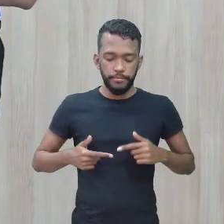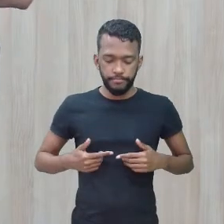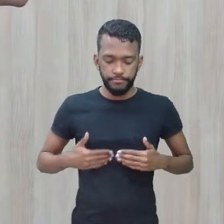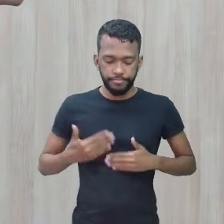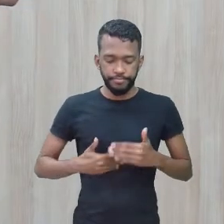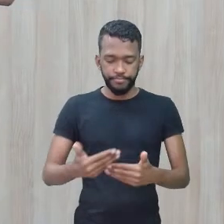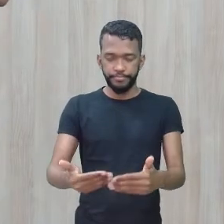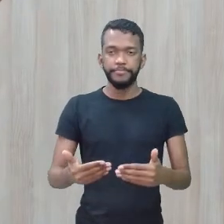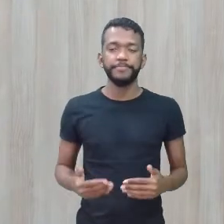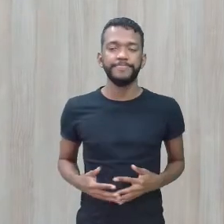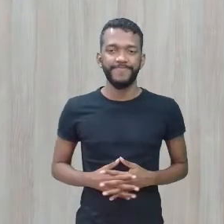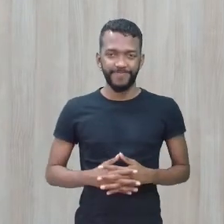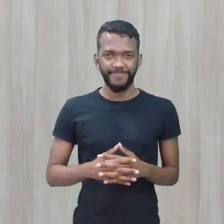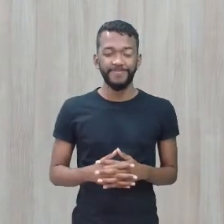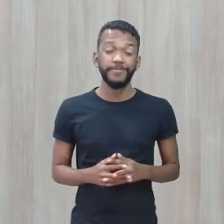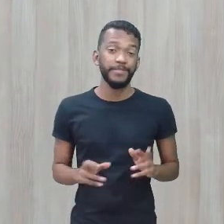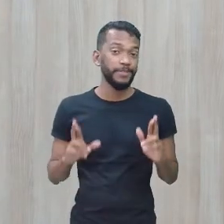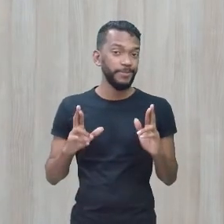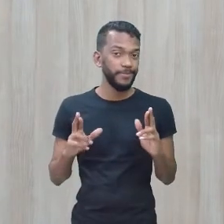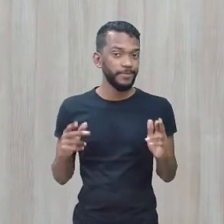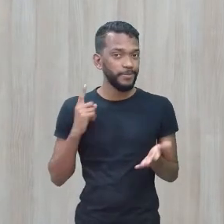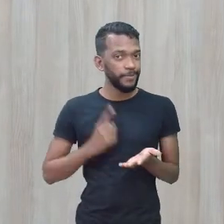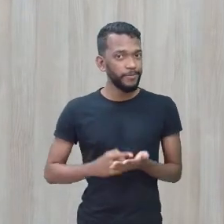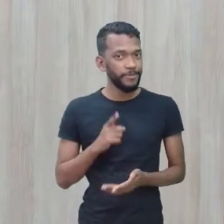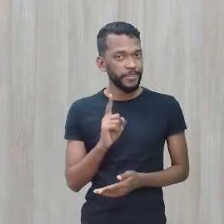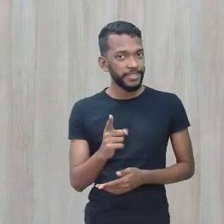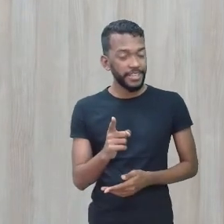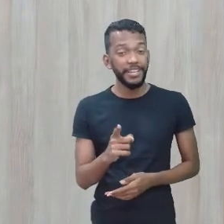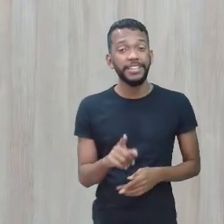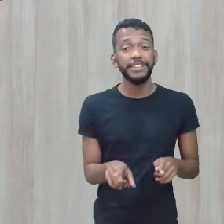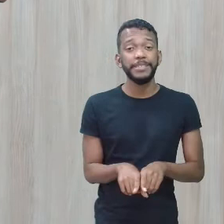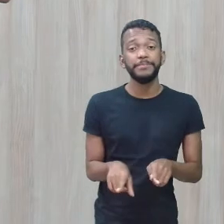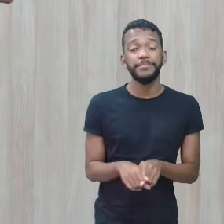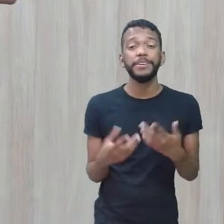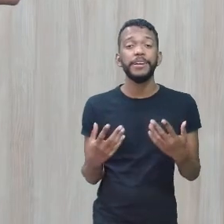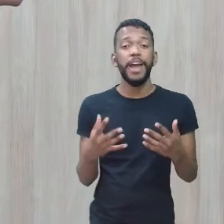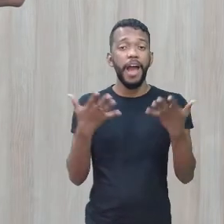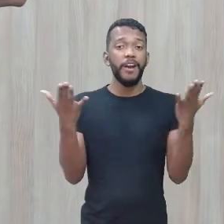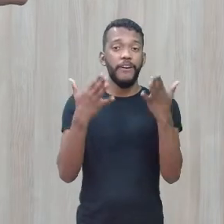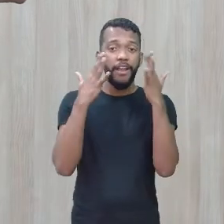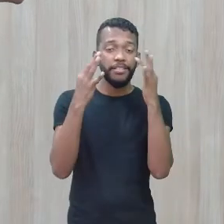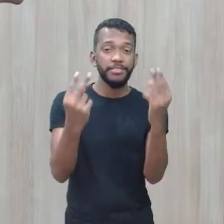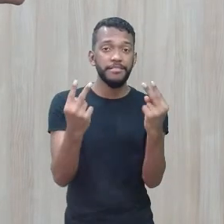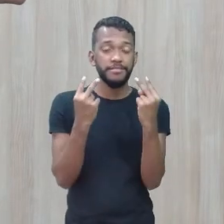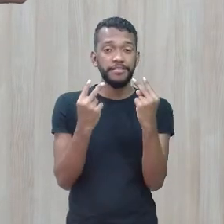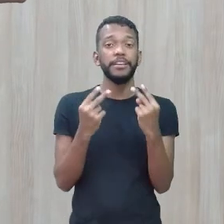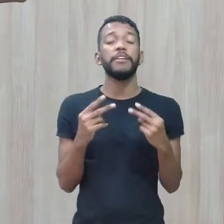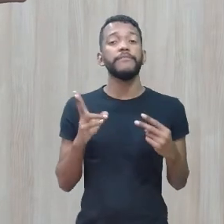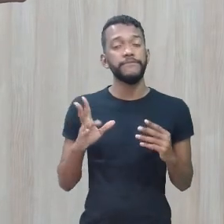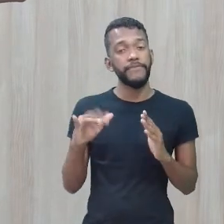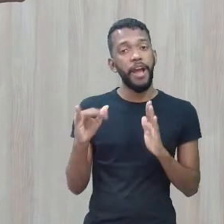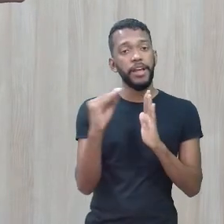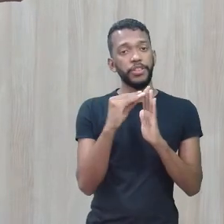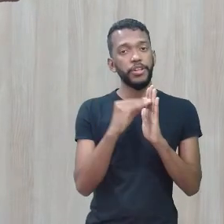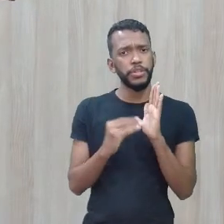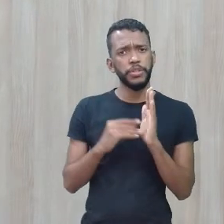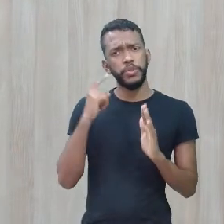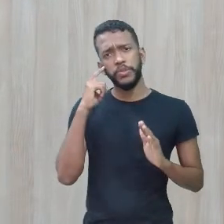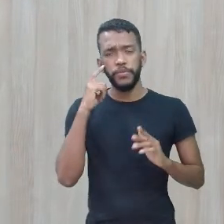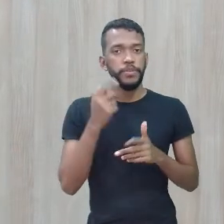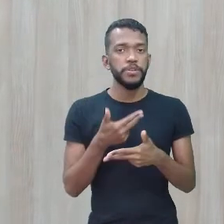Então, vamos lá, eu conto com vocês, prestem bastante atenção e vão anotando as